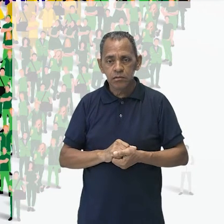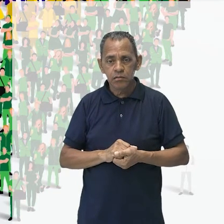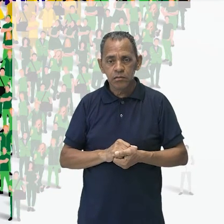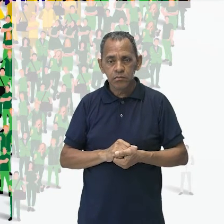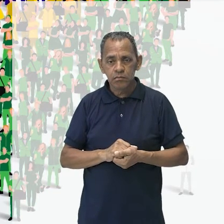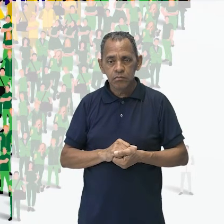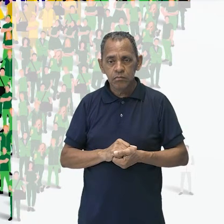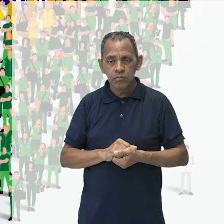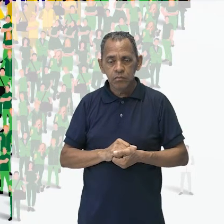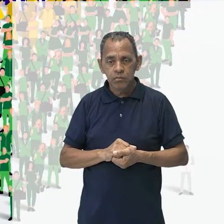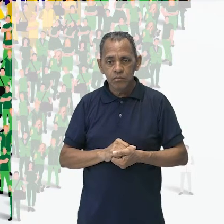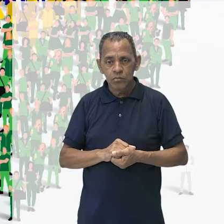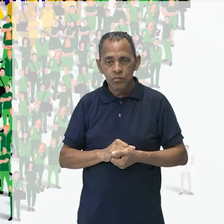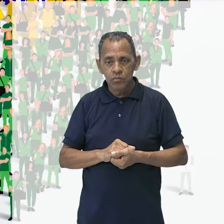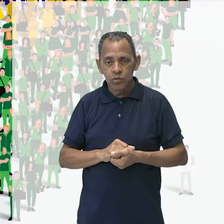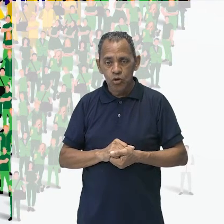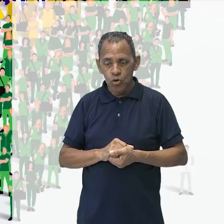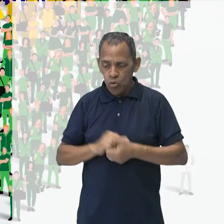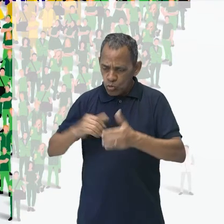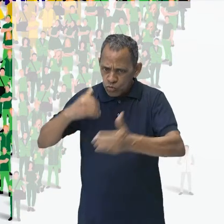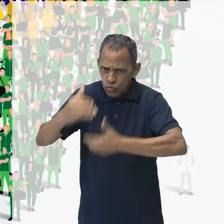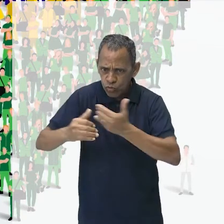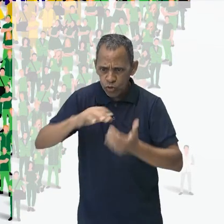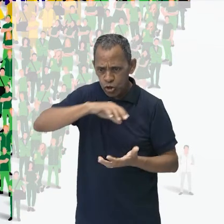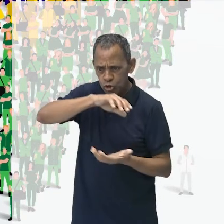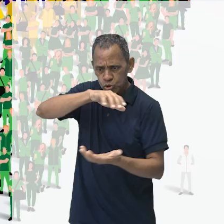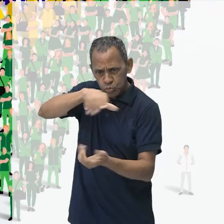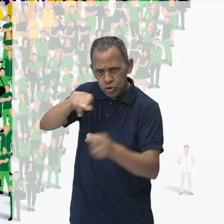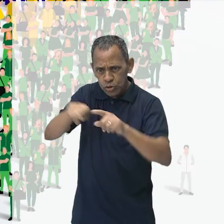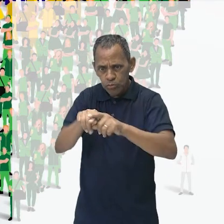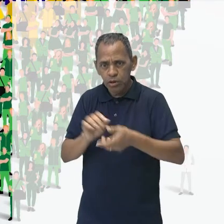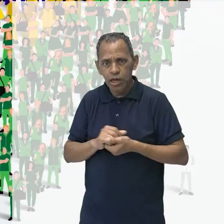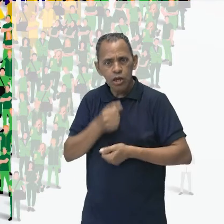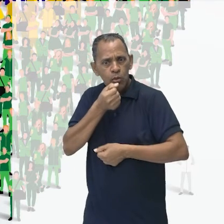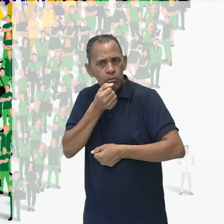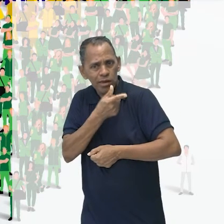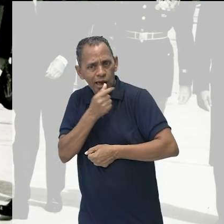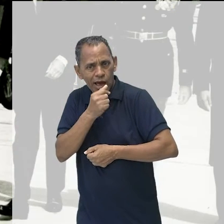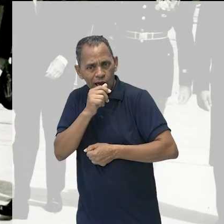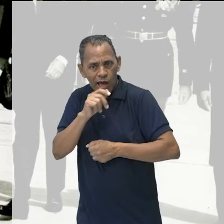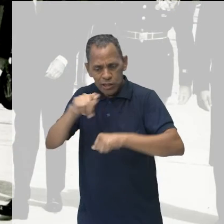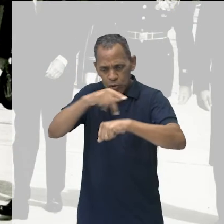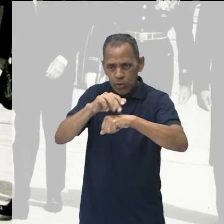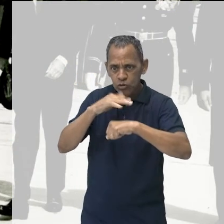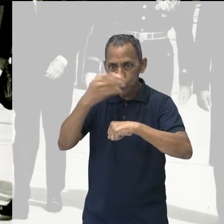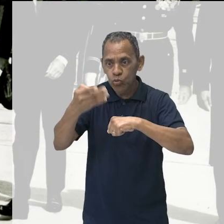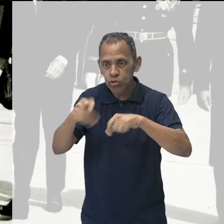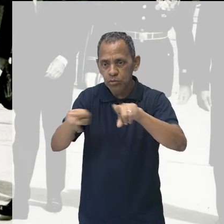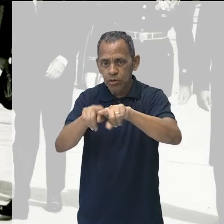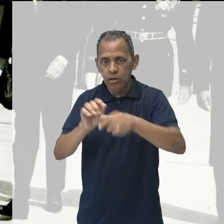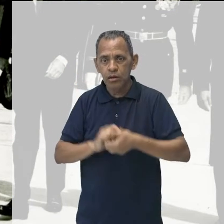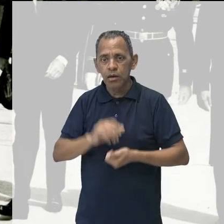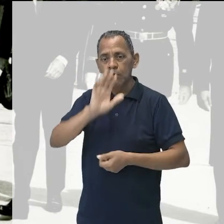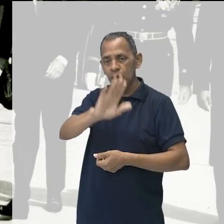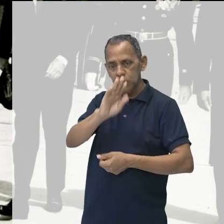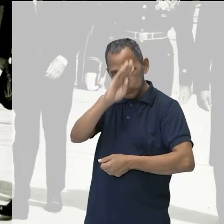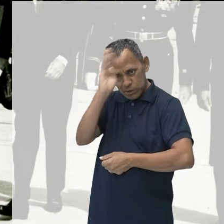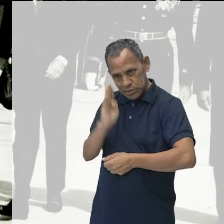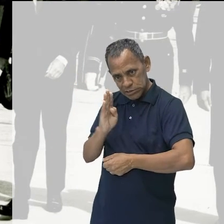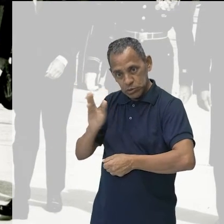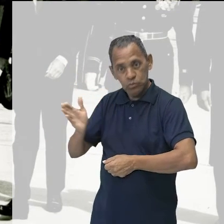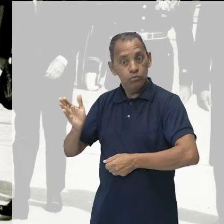Terceiro mundo, se for, piada no exterior. Mas o Brasil vai ficar